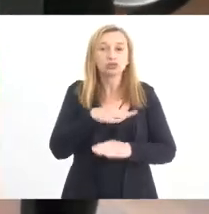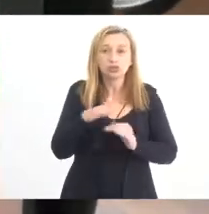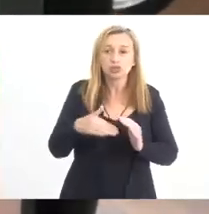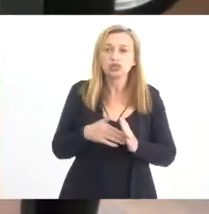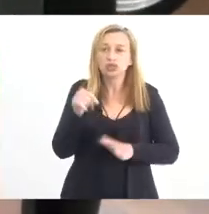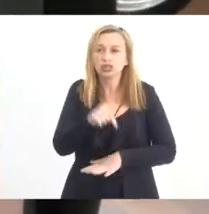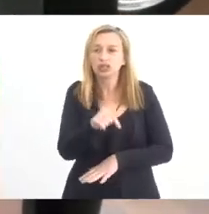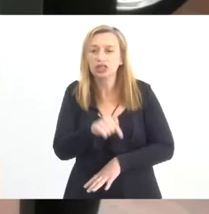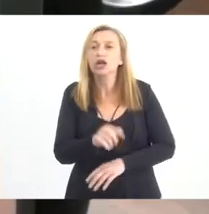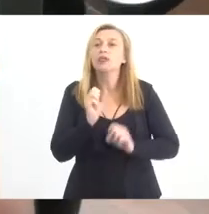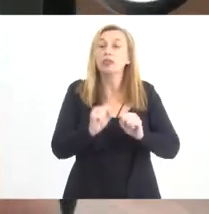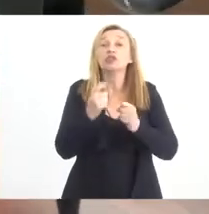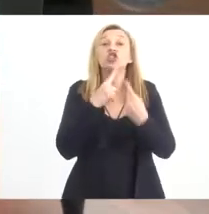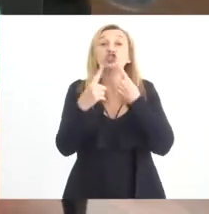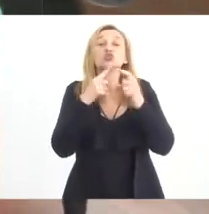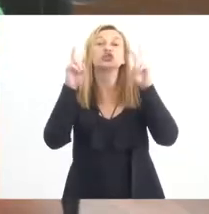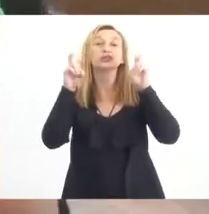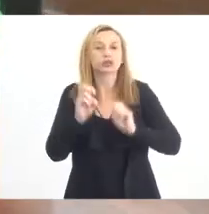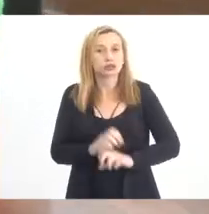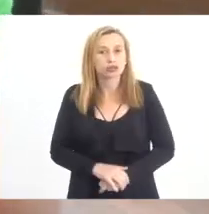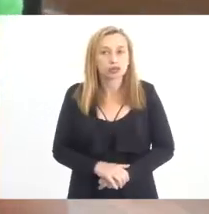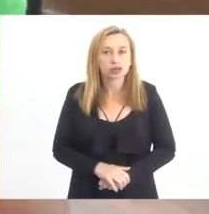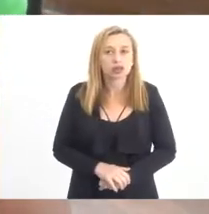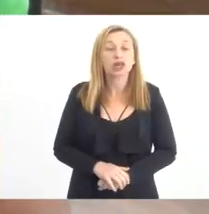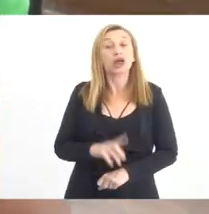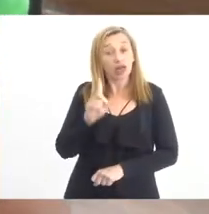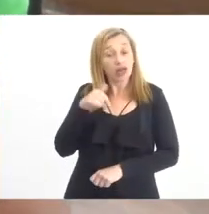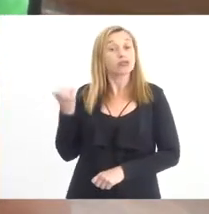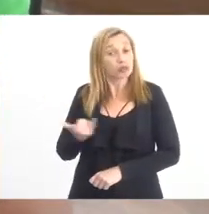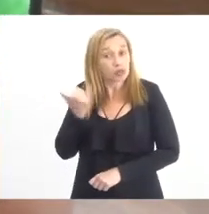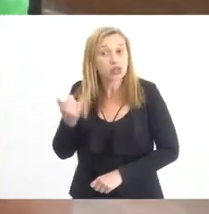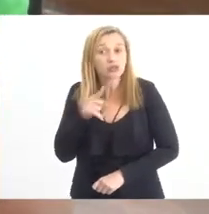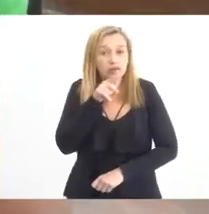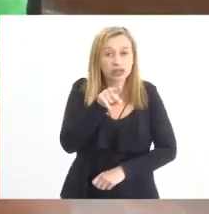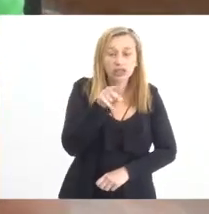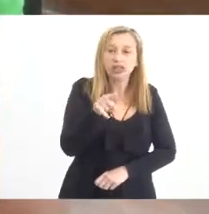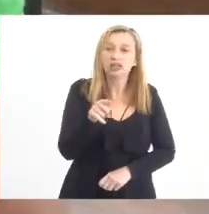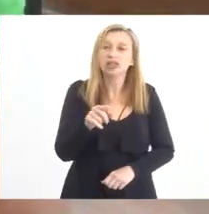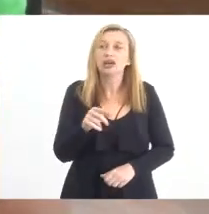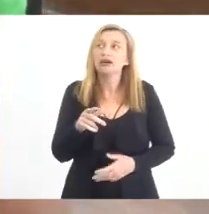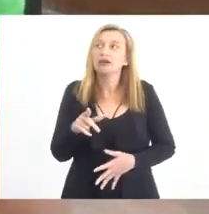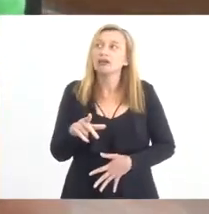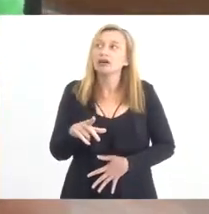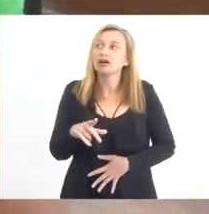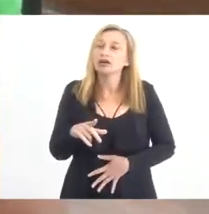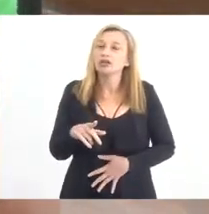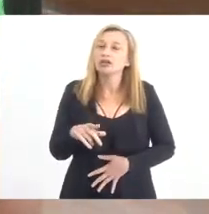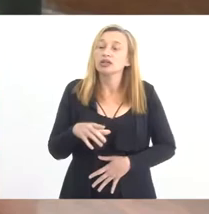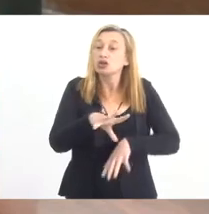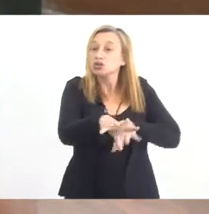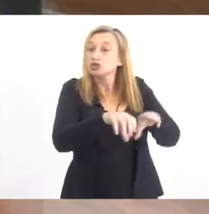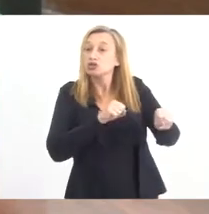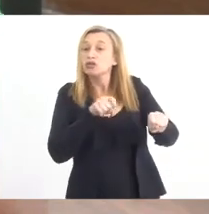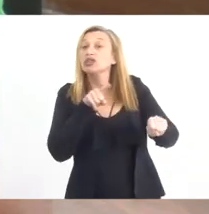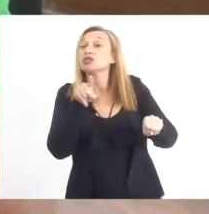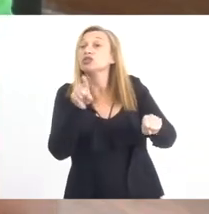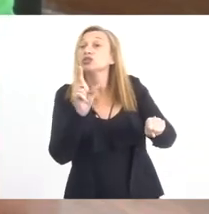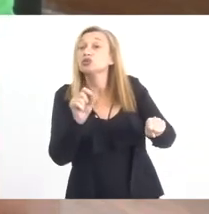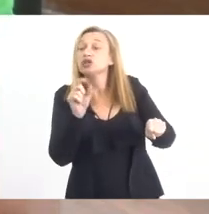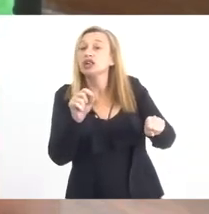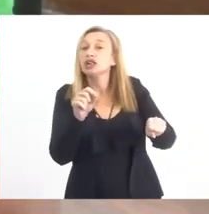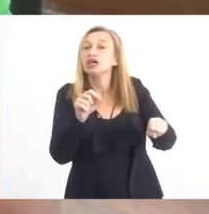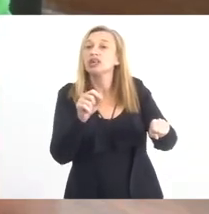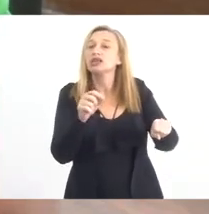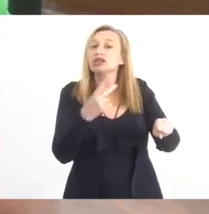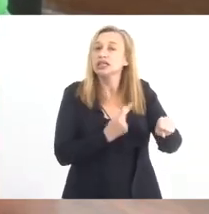parlamentares, para poder discutir essa matéria. Isso seria muito bom de você fazer, você ter, se a sua formação já sair o quê? Empregado